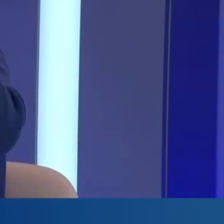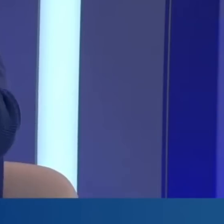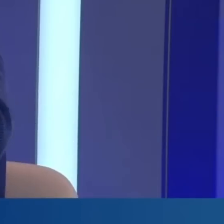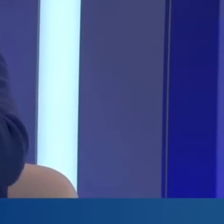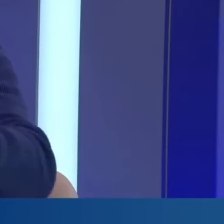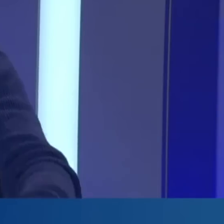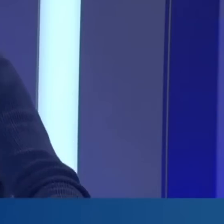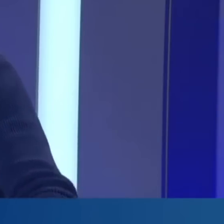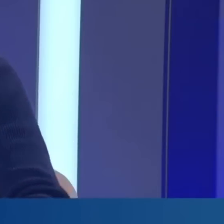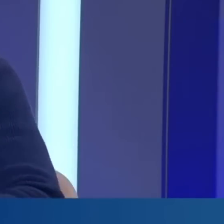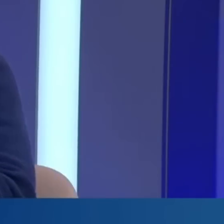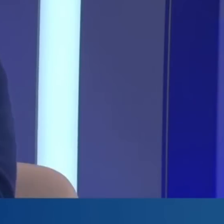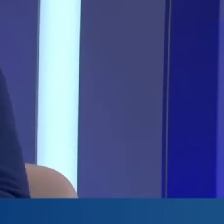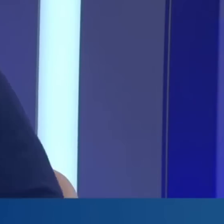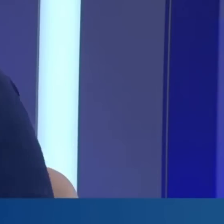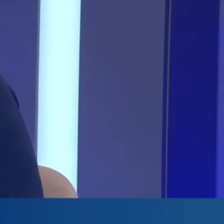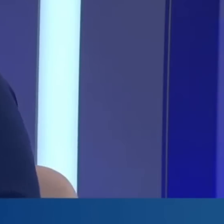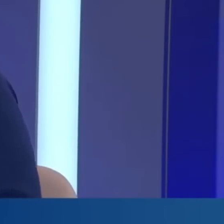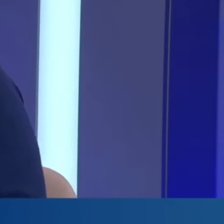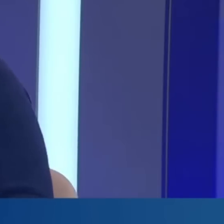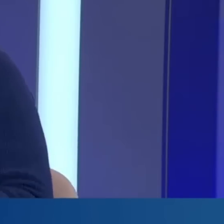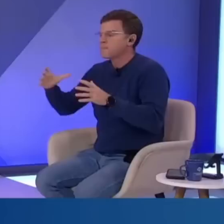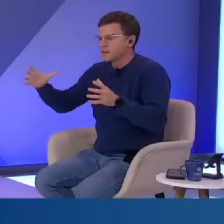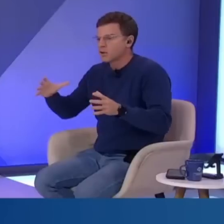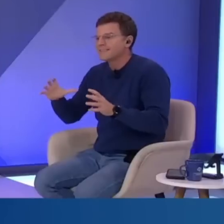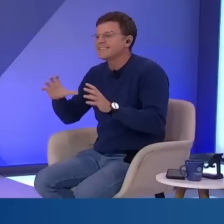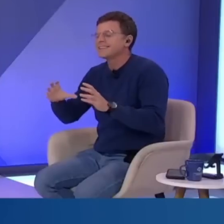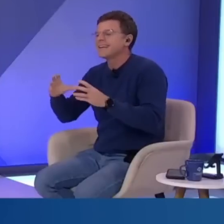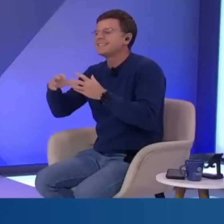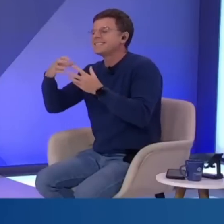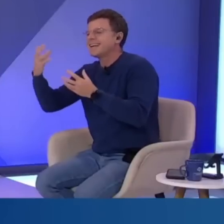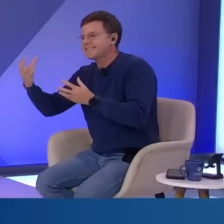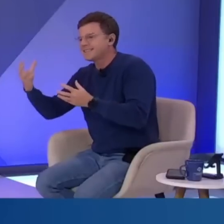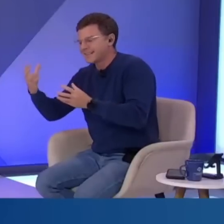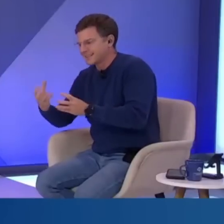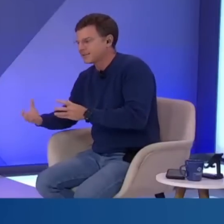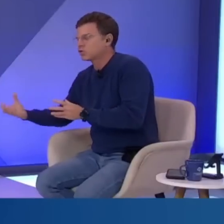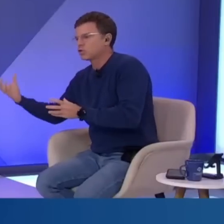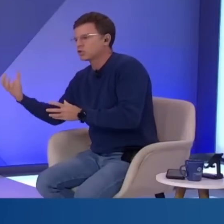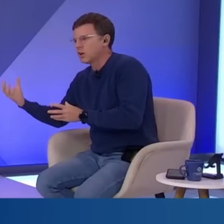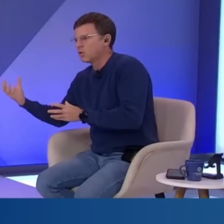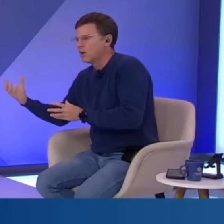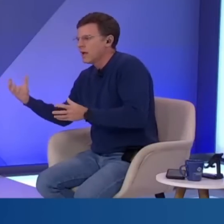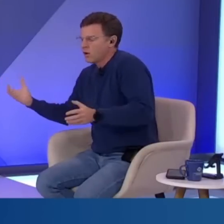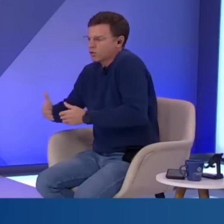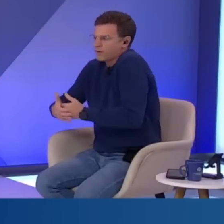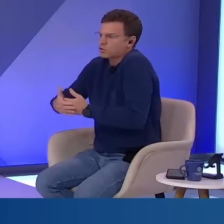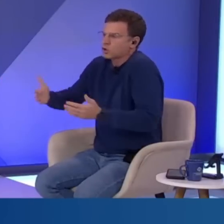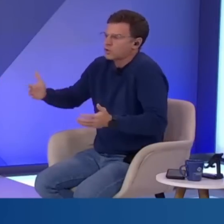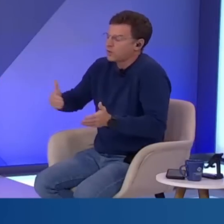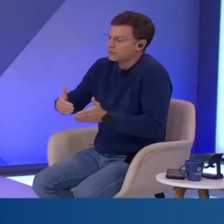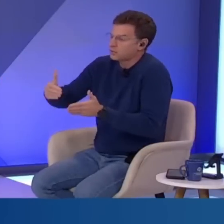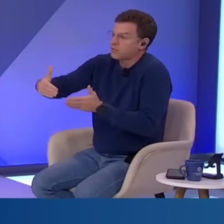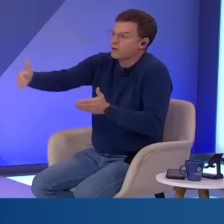que chega na refinaria, como é que ele sai da refinaria, vira combustível das pessoas. Então, essa inteligência da solução é algo